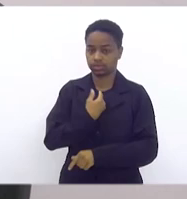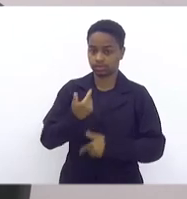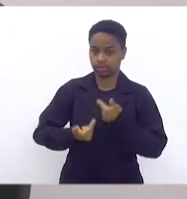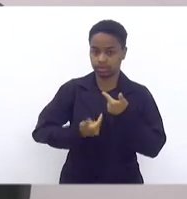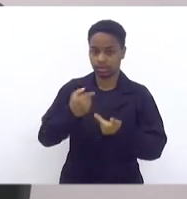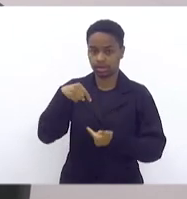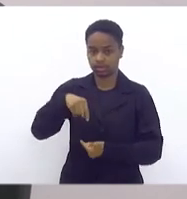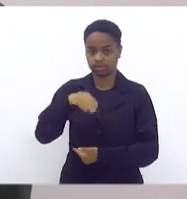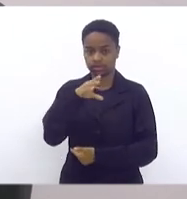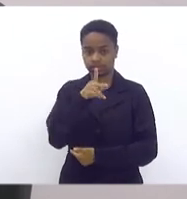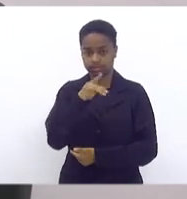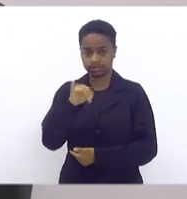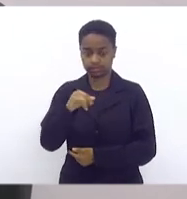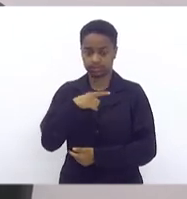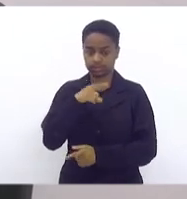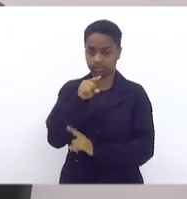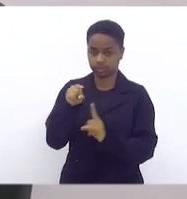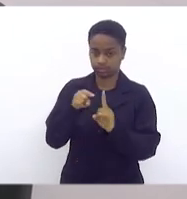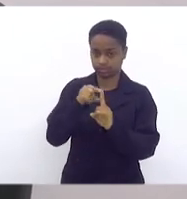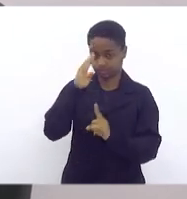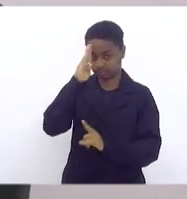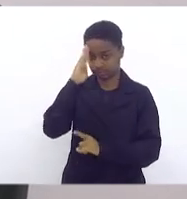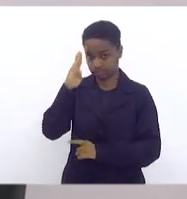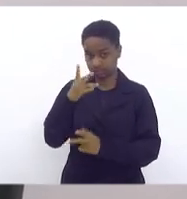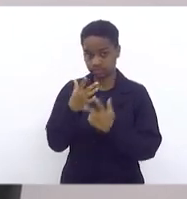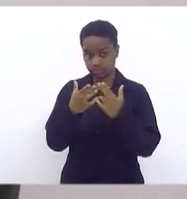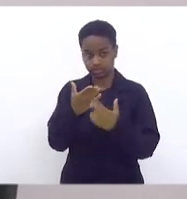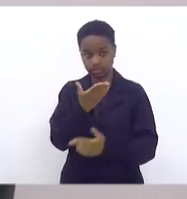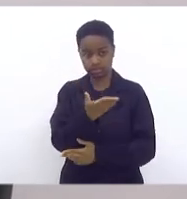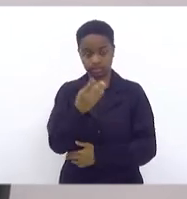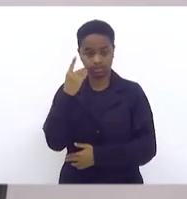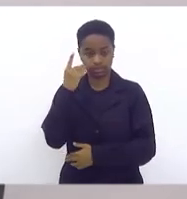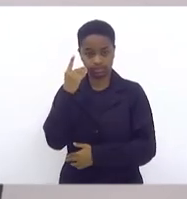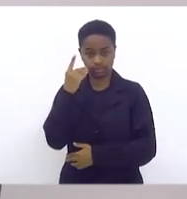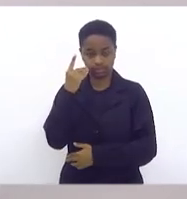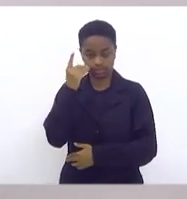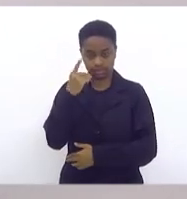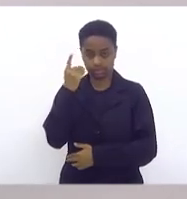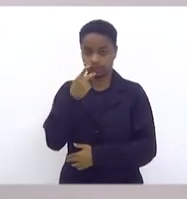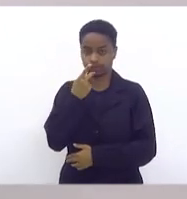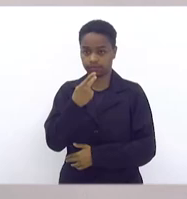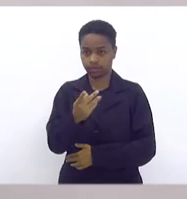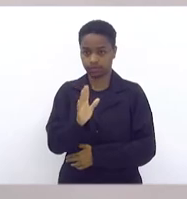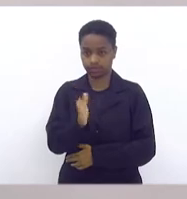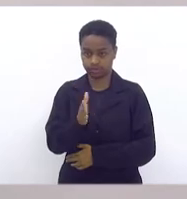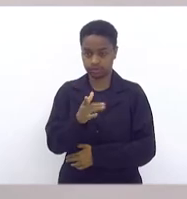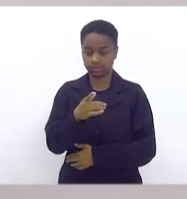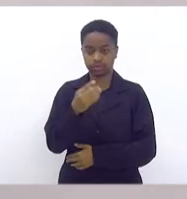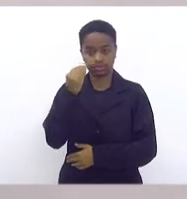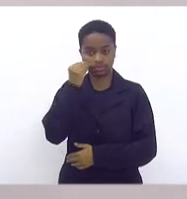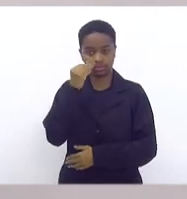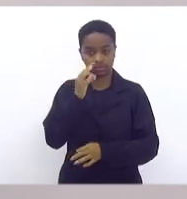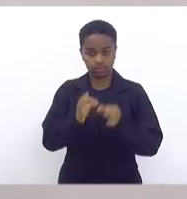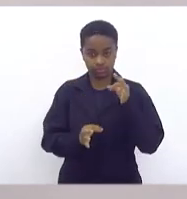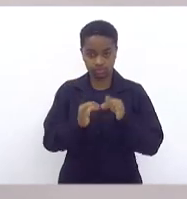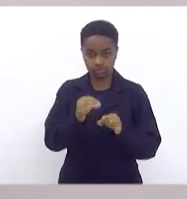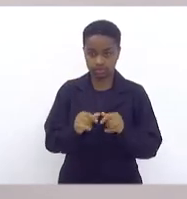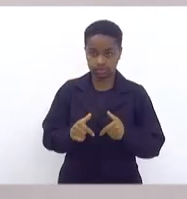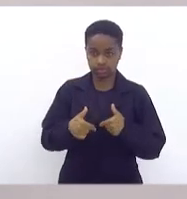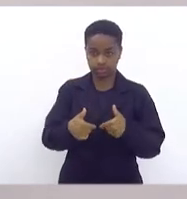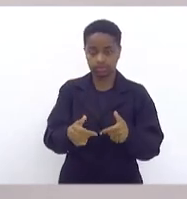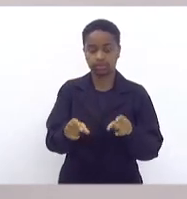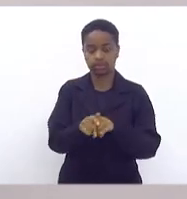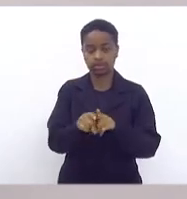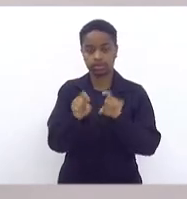tem o objetivo máximo de como bem colocou a presidenta desta CPI fazer justiça caminhar não só para que o